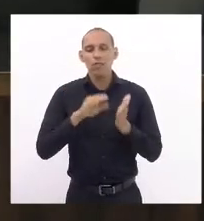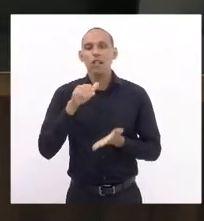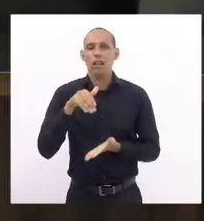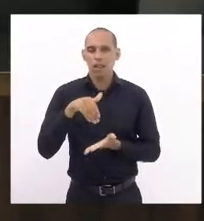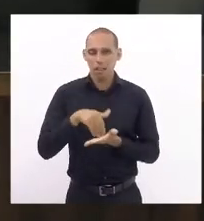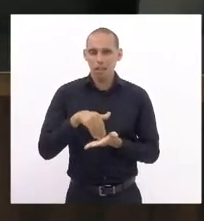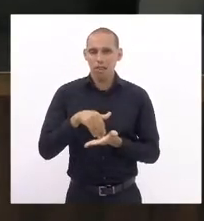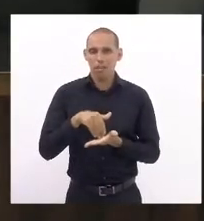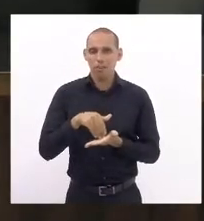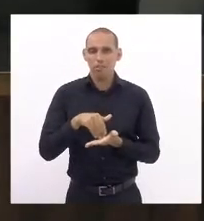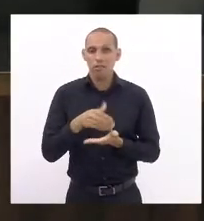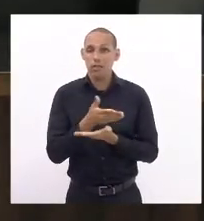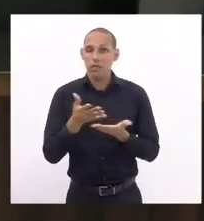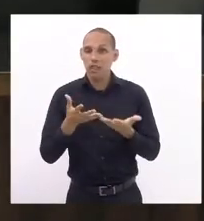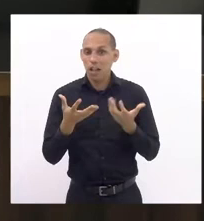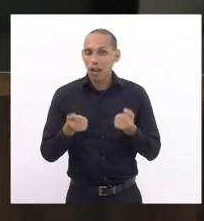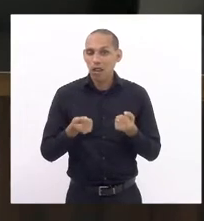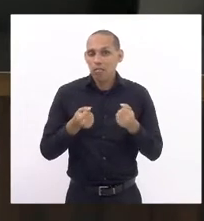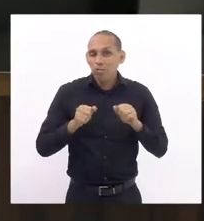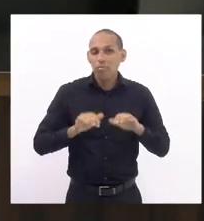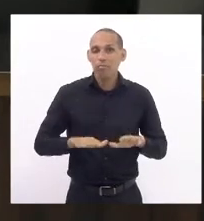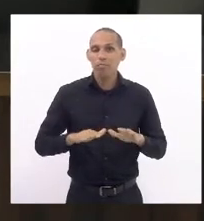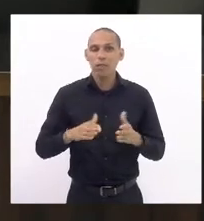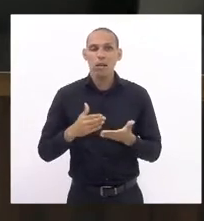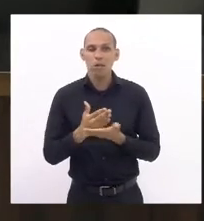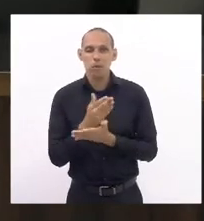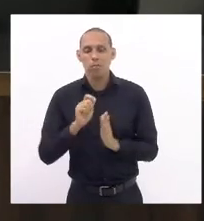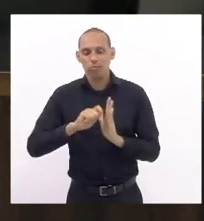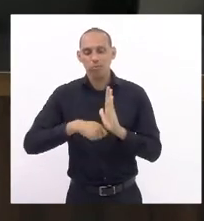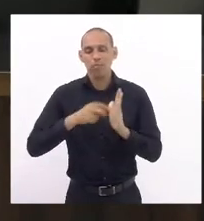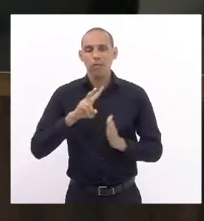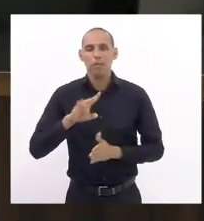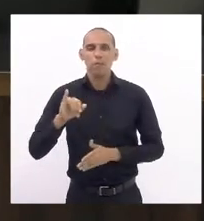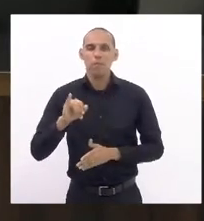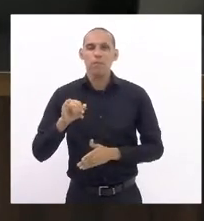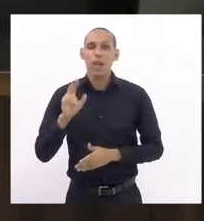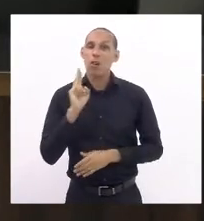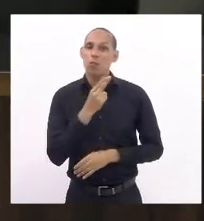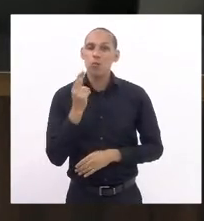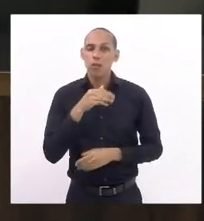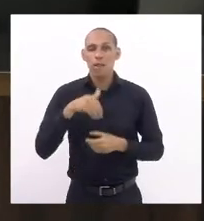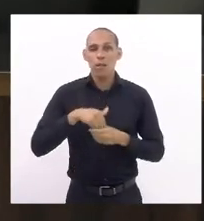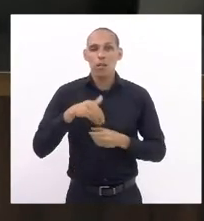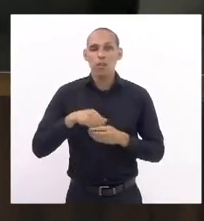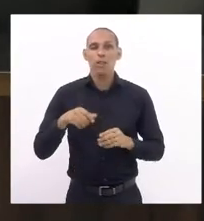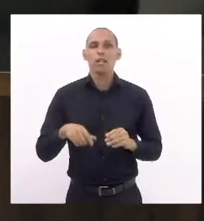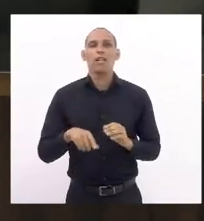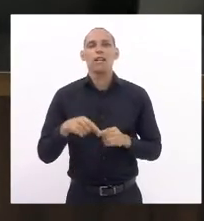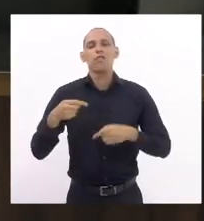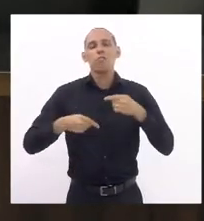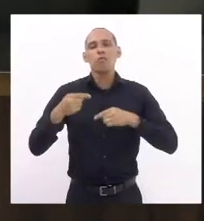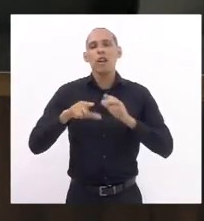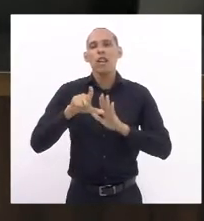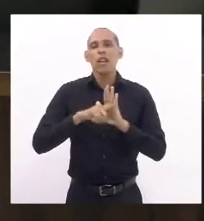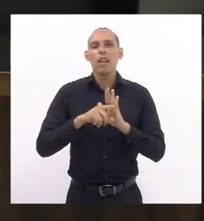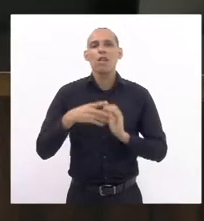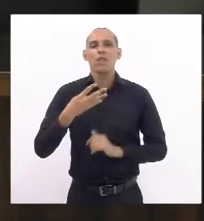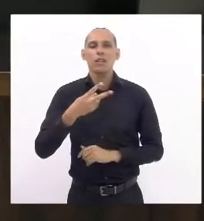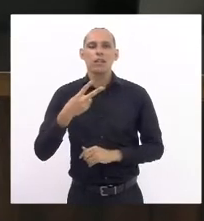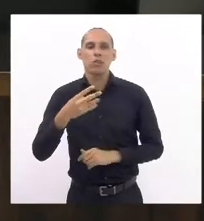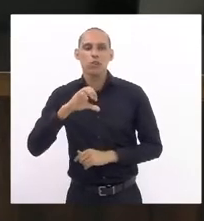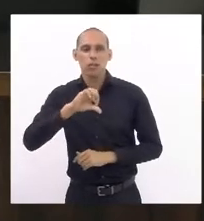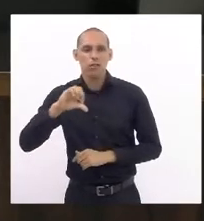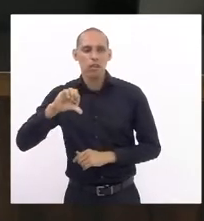presidência defere. Se os que aprovam permaneçam como estão aprovados, vai ao autógrafo. Regime de urgência em votação e discussão única, projeto de lei